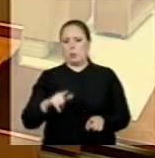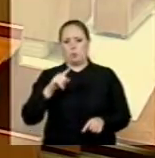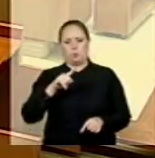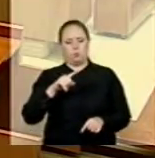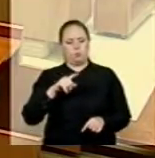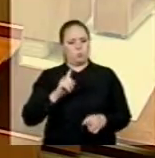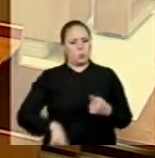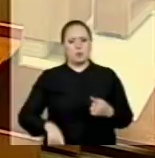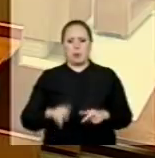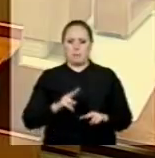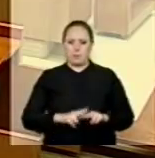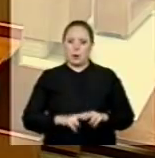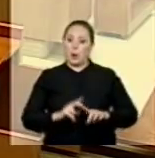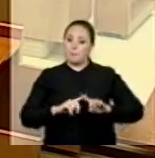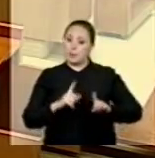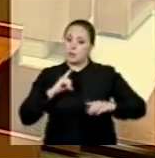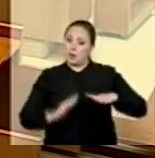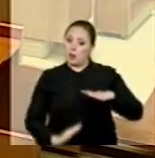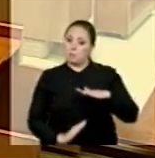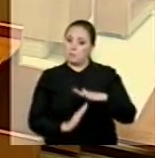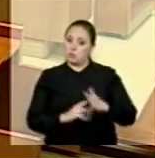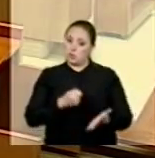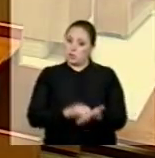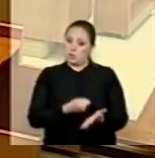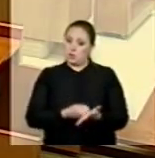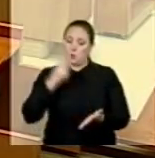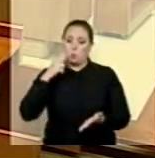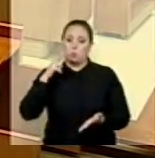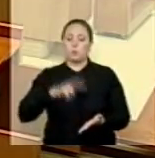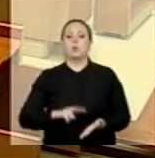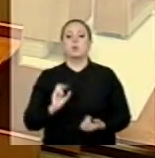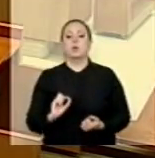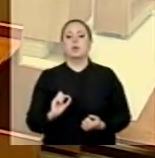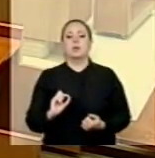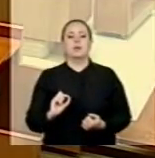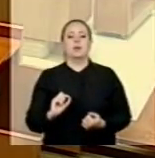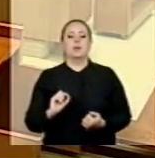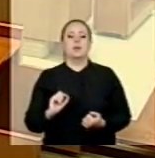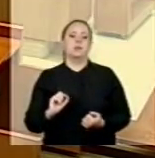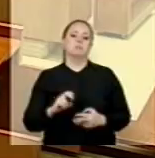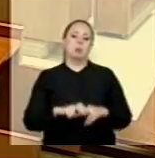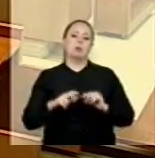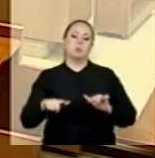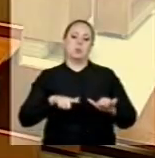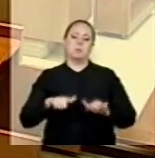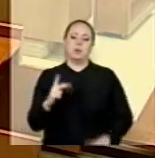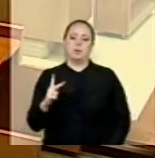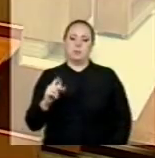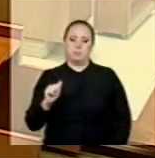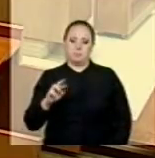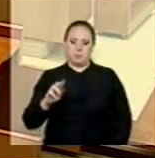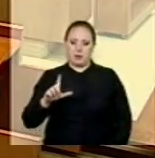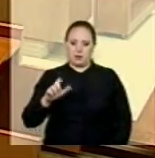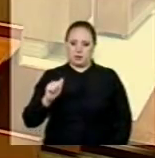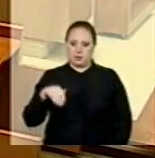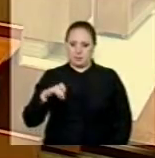rígidos a serem observados visando a plena atividade parlamentar.